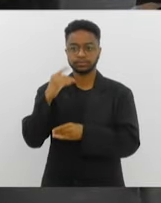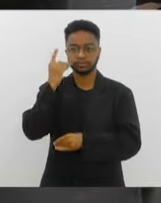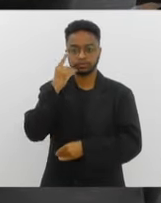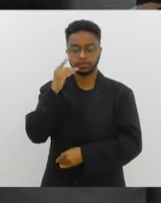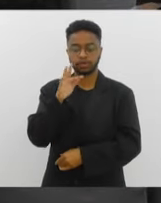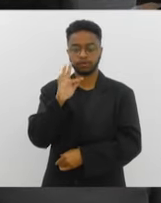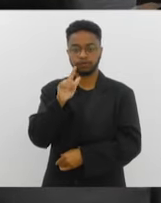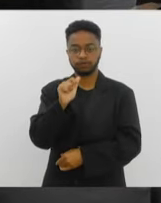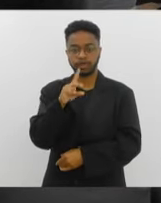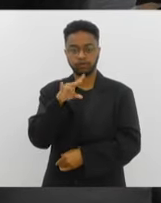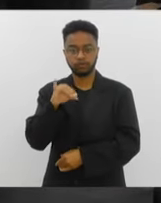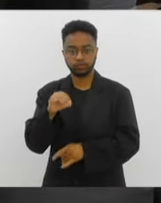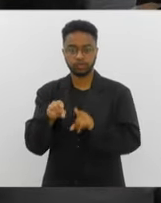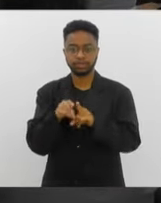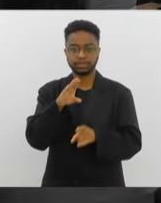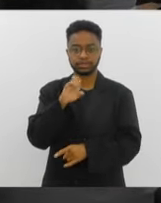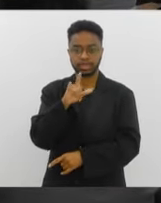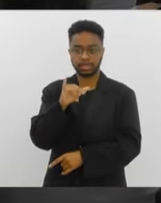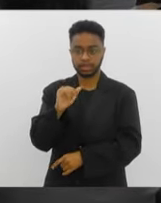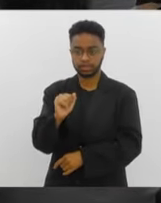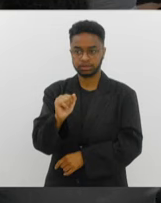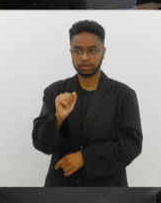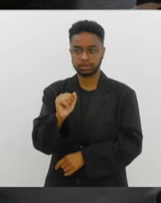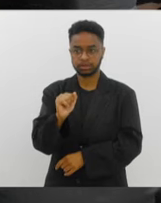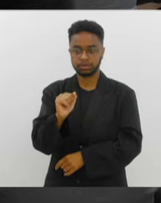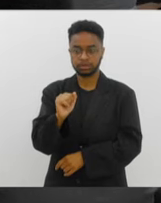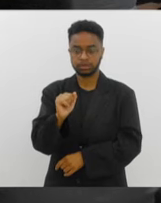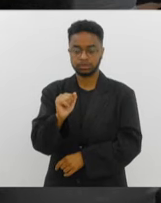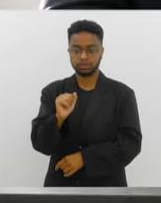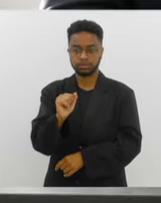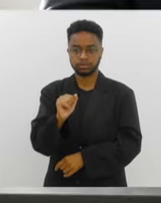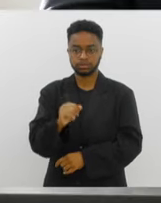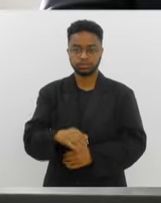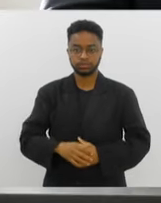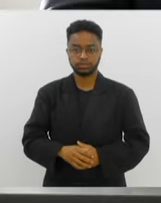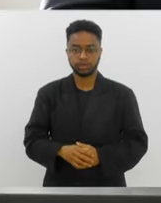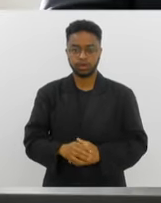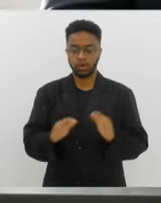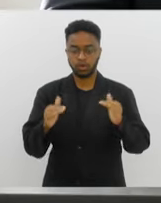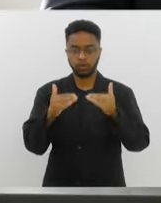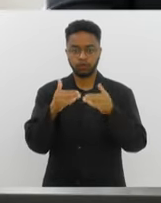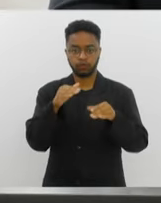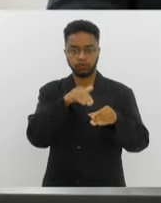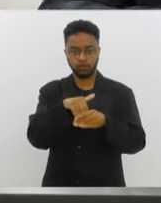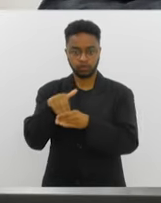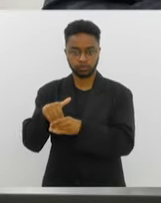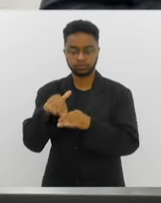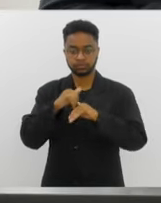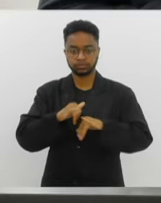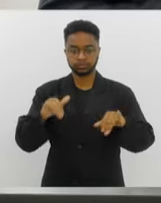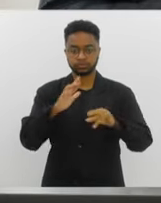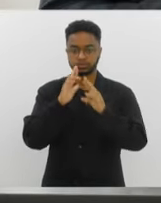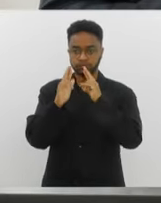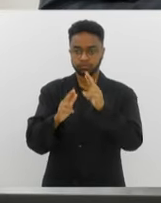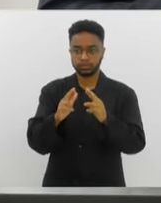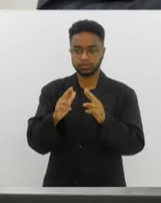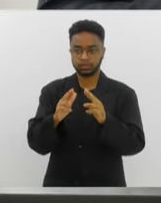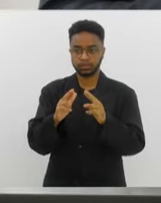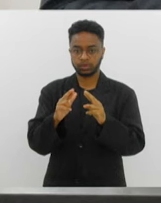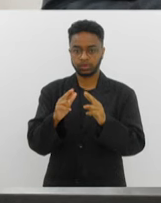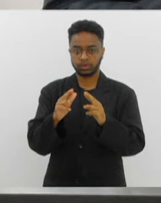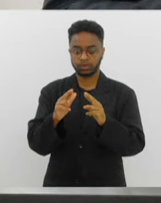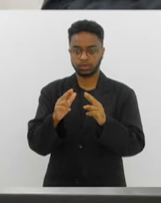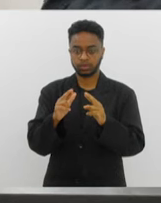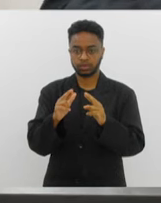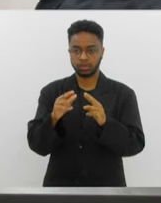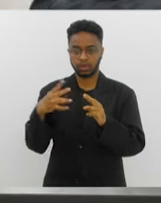Serafim e deputada Célia, face ao quórum, ficam de fora da votação. Proclamado o resultado, por quatro votos